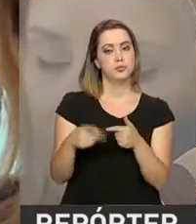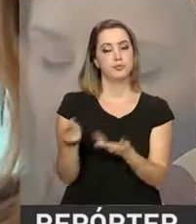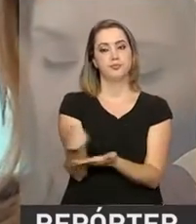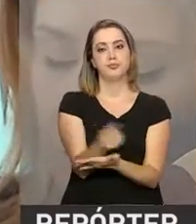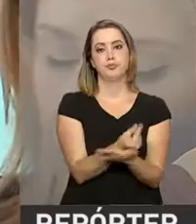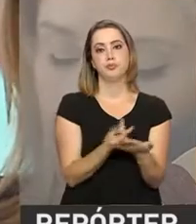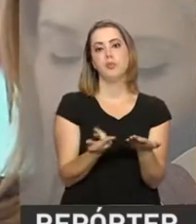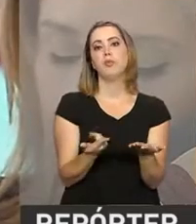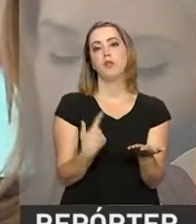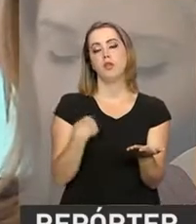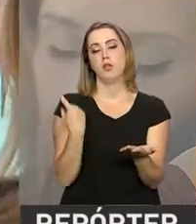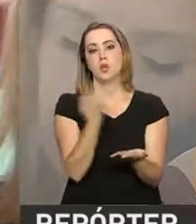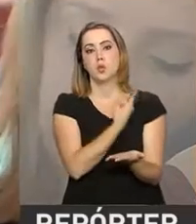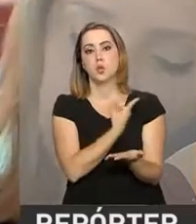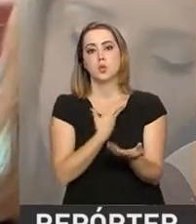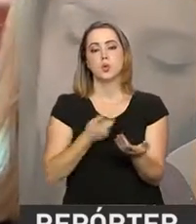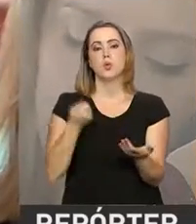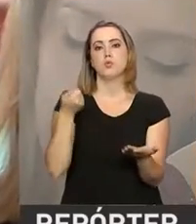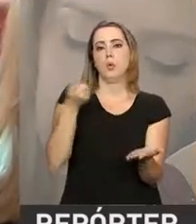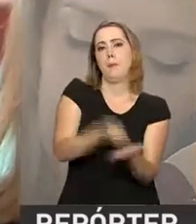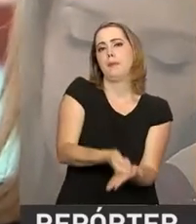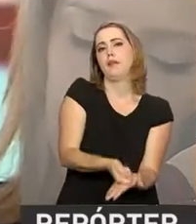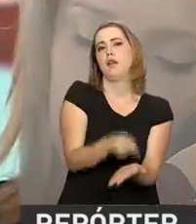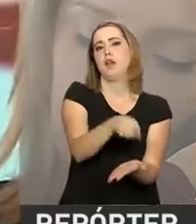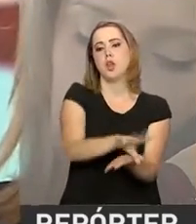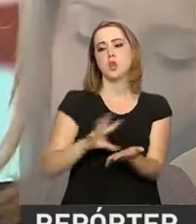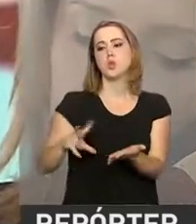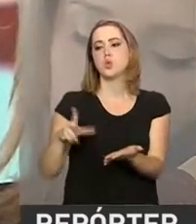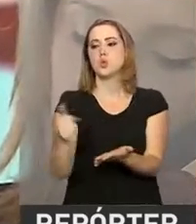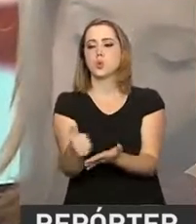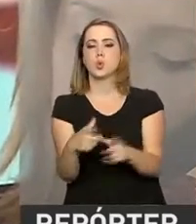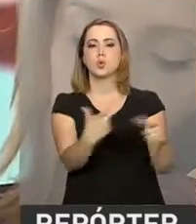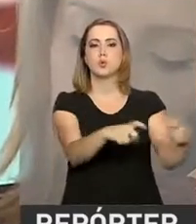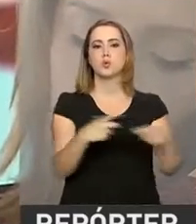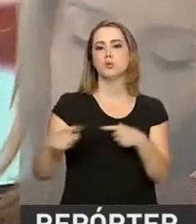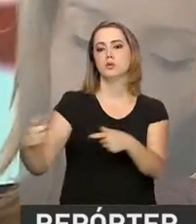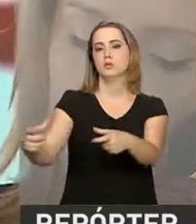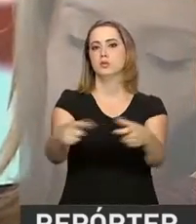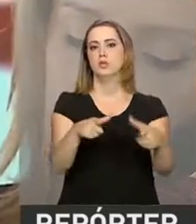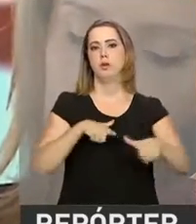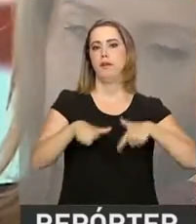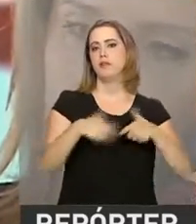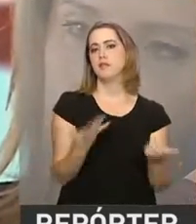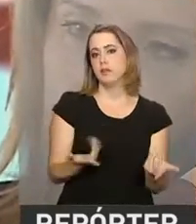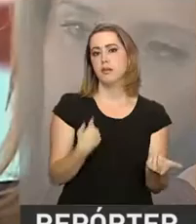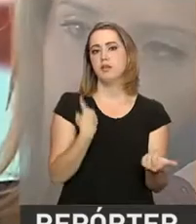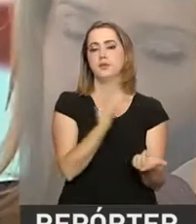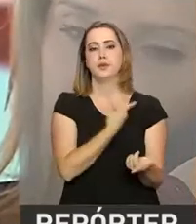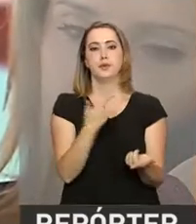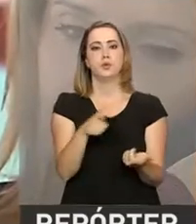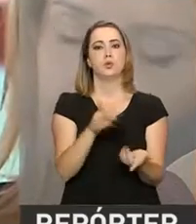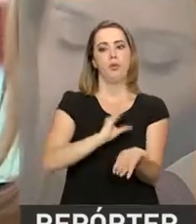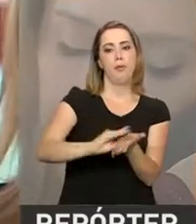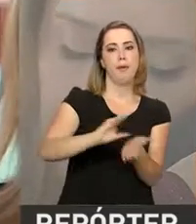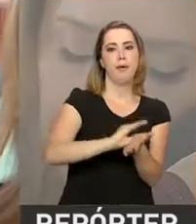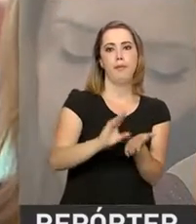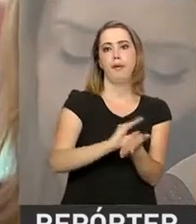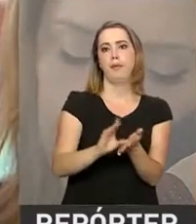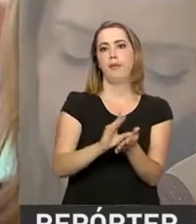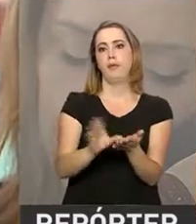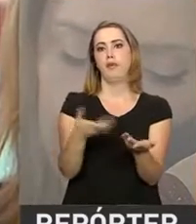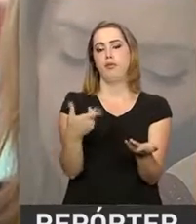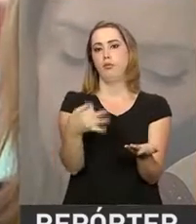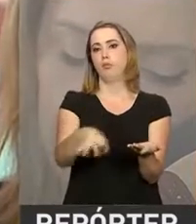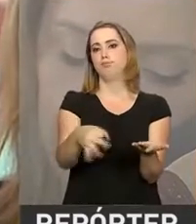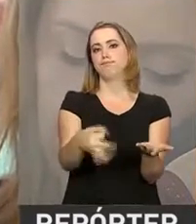e se nós somos obrigados a participar de todos os campos, nós não vamos ter recursos para fazer isso. Isso vai fazer com que